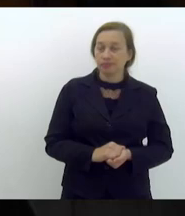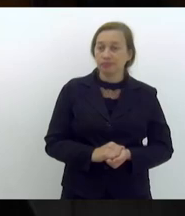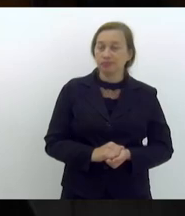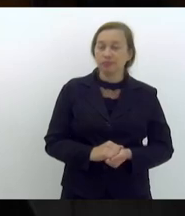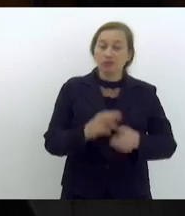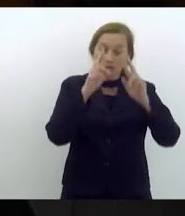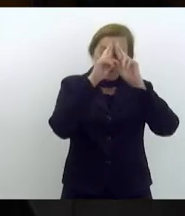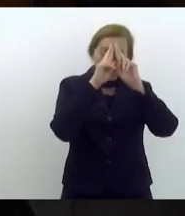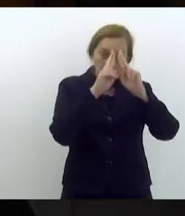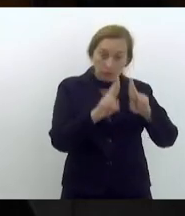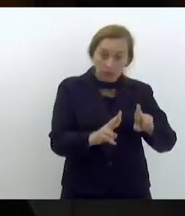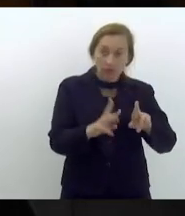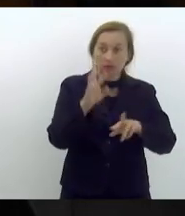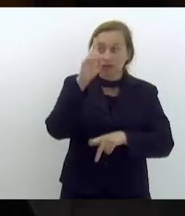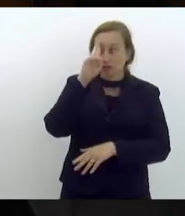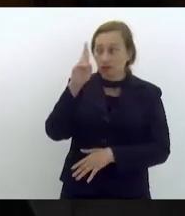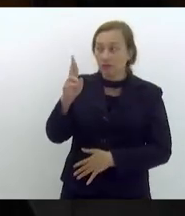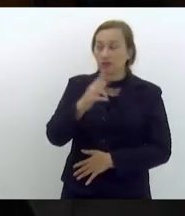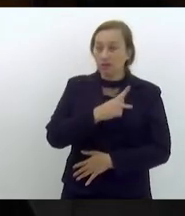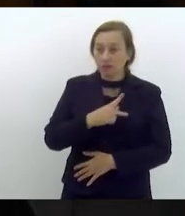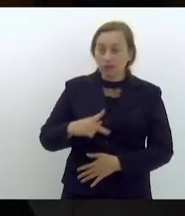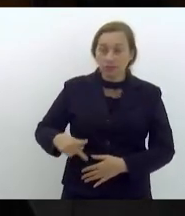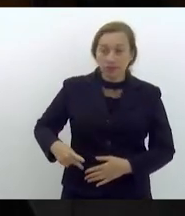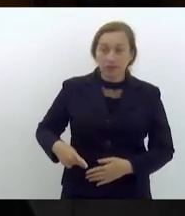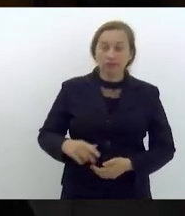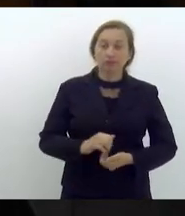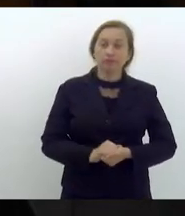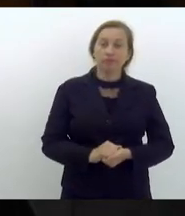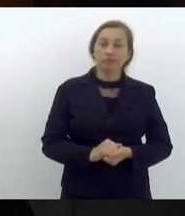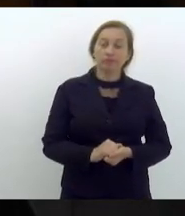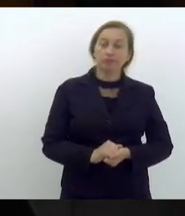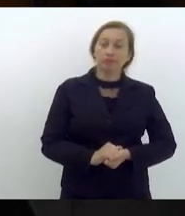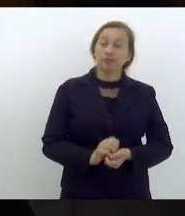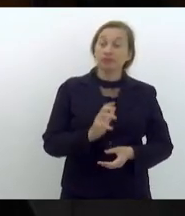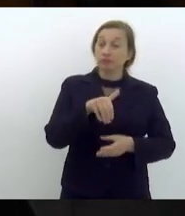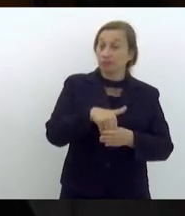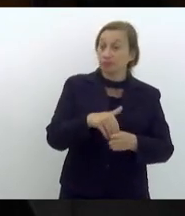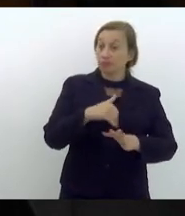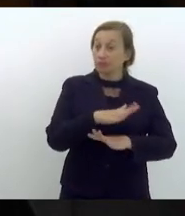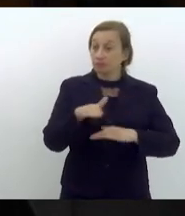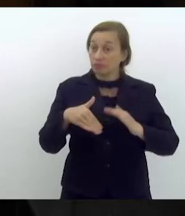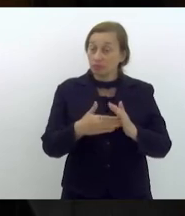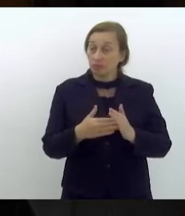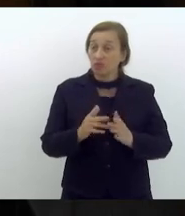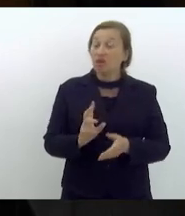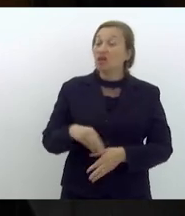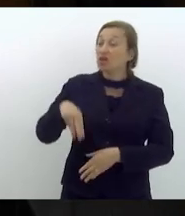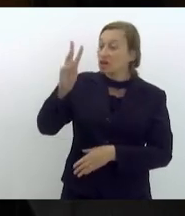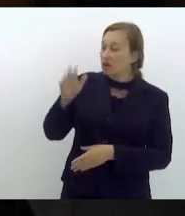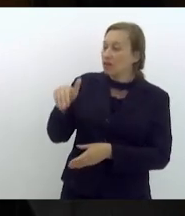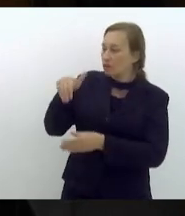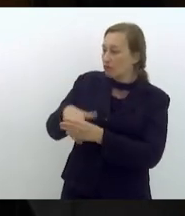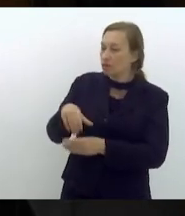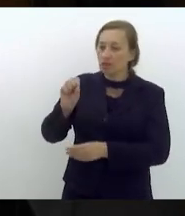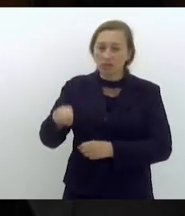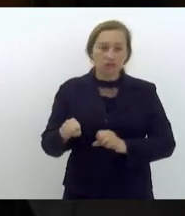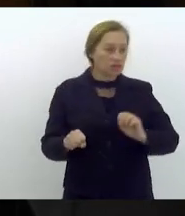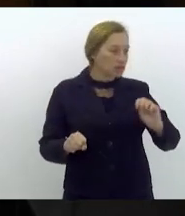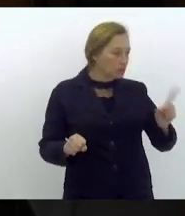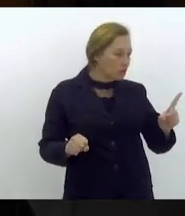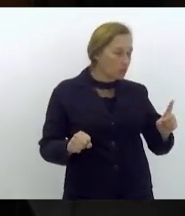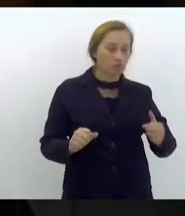respeitar o voto de todos quem vota sim quem vota não